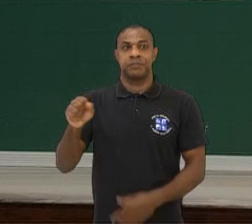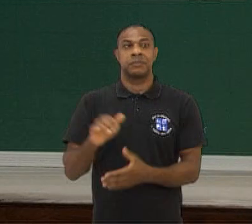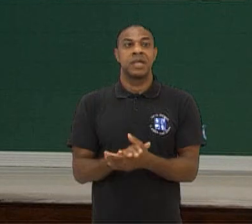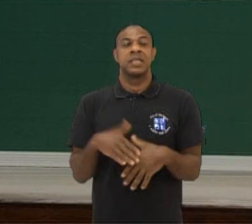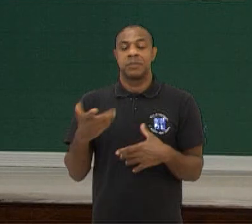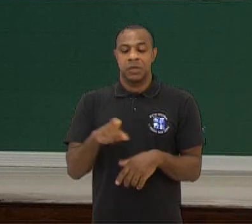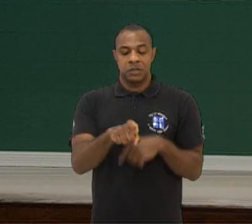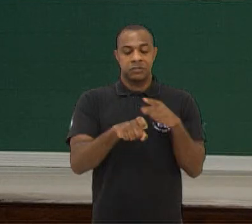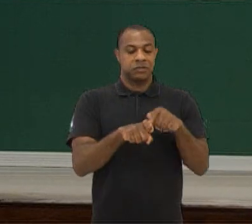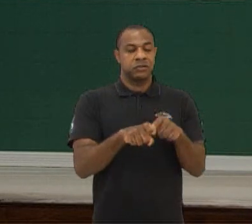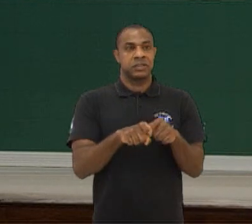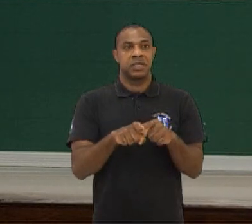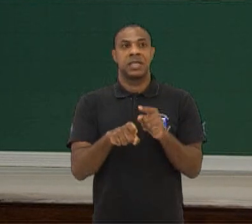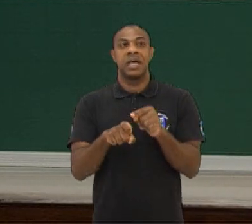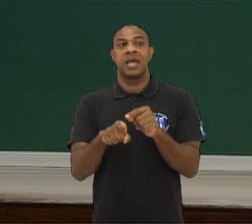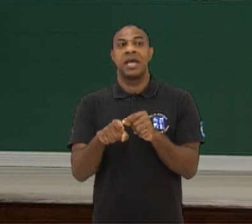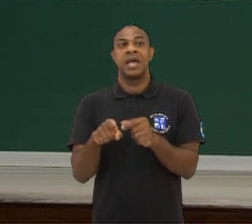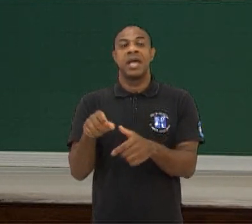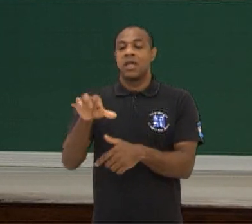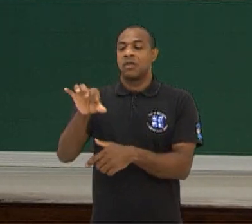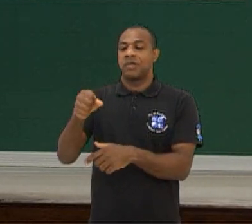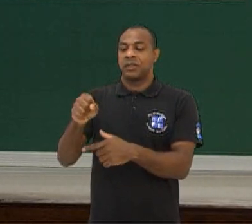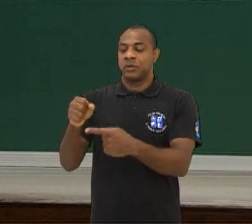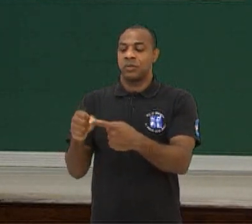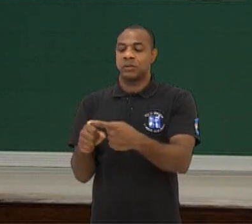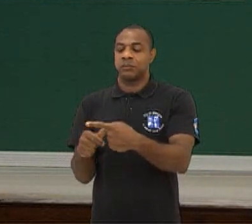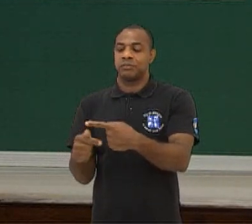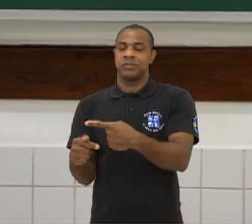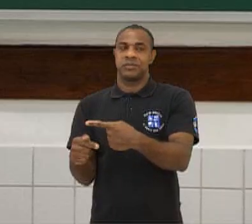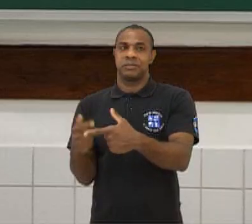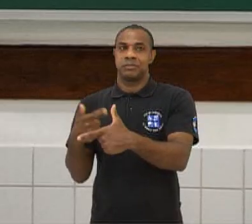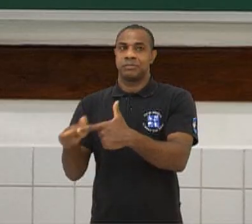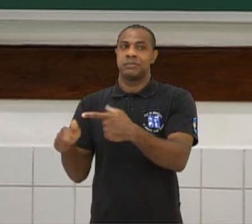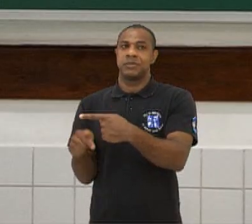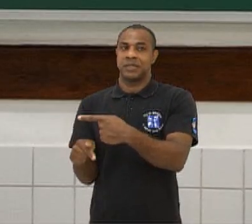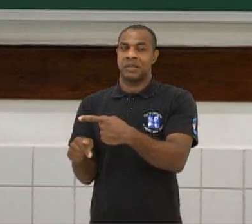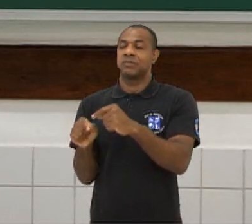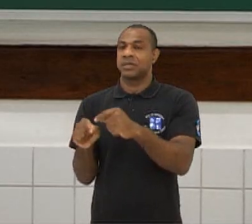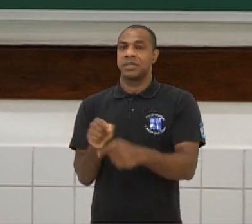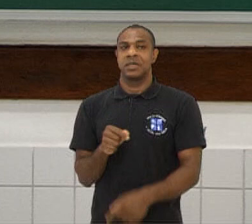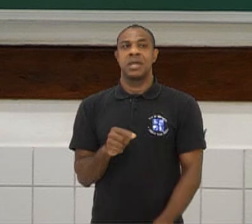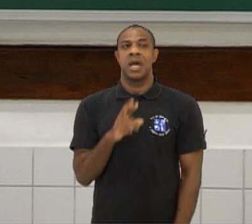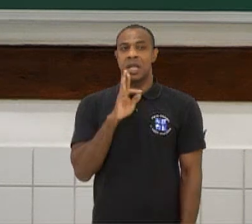é 14. Então, lá na primeira